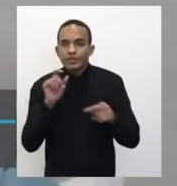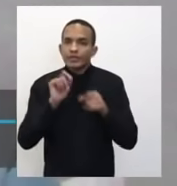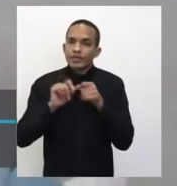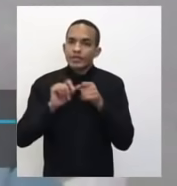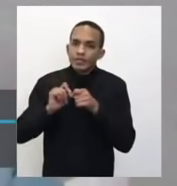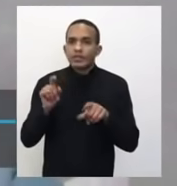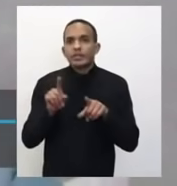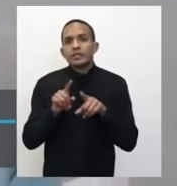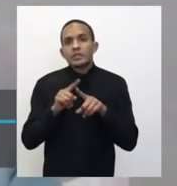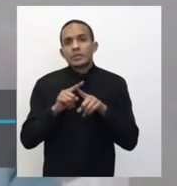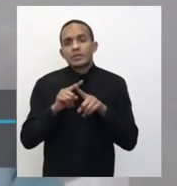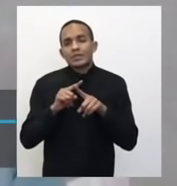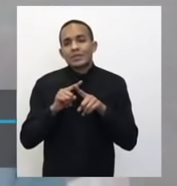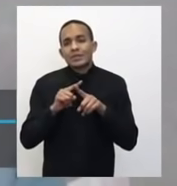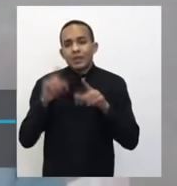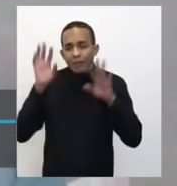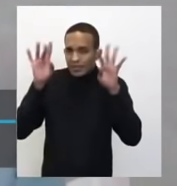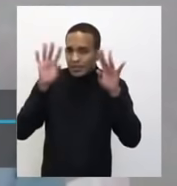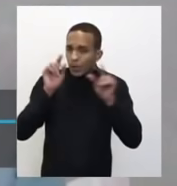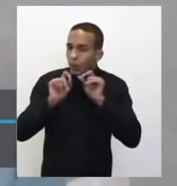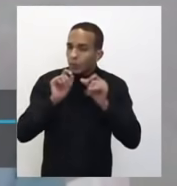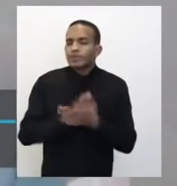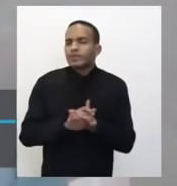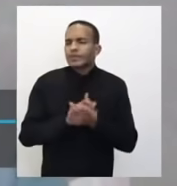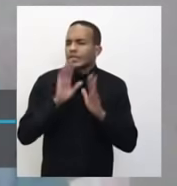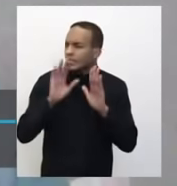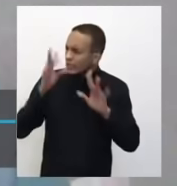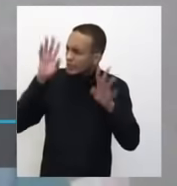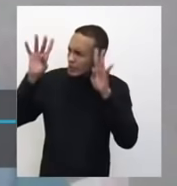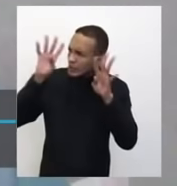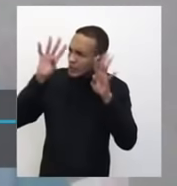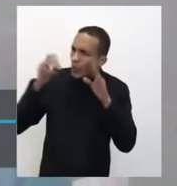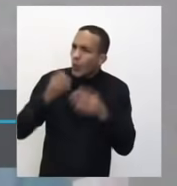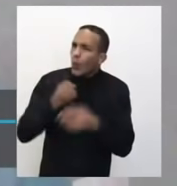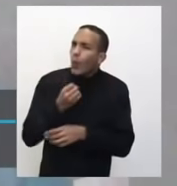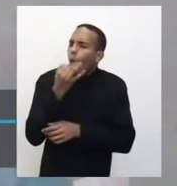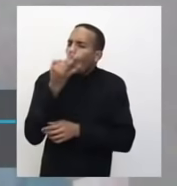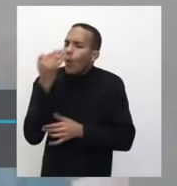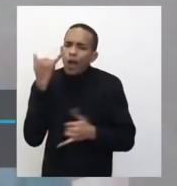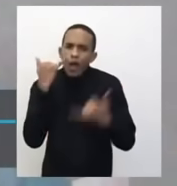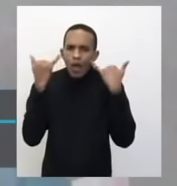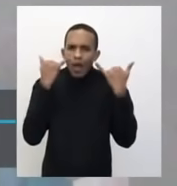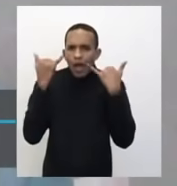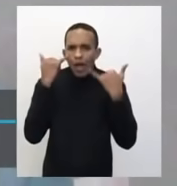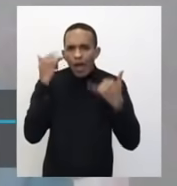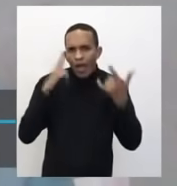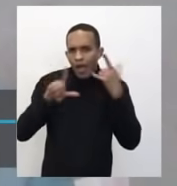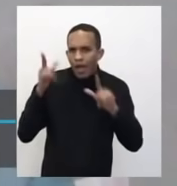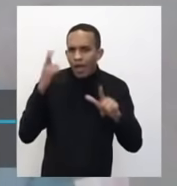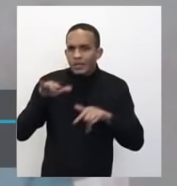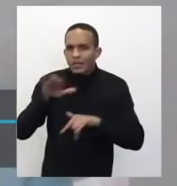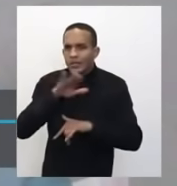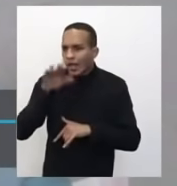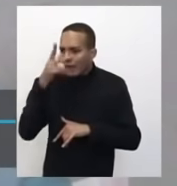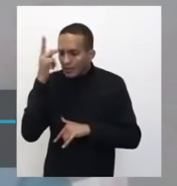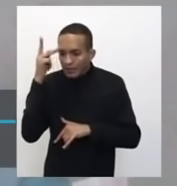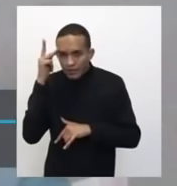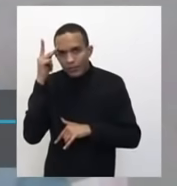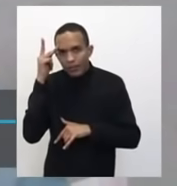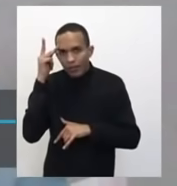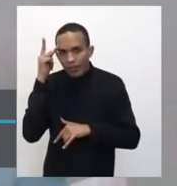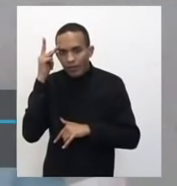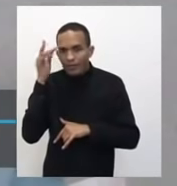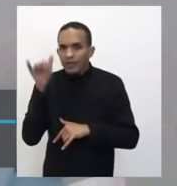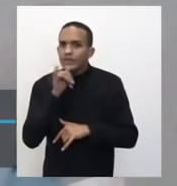Agora, vamos pensar numa coisa. Já pensou quantos dados são gerados quando uma pessoa pega